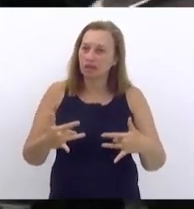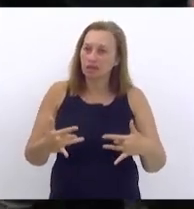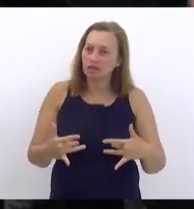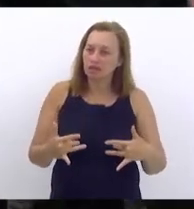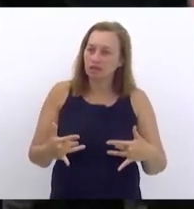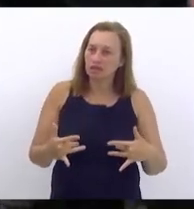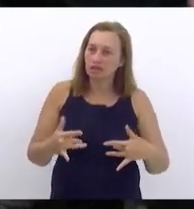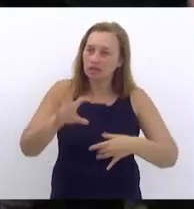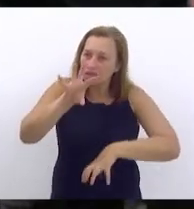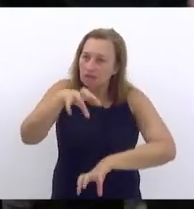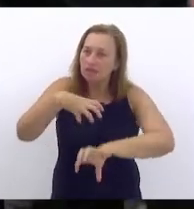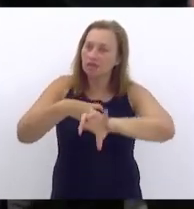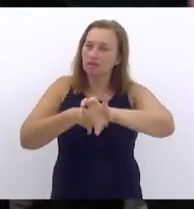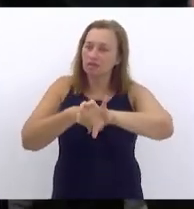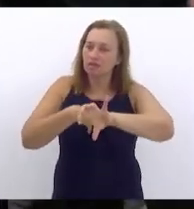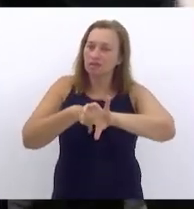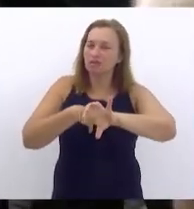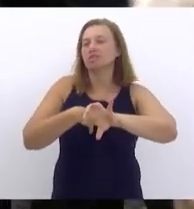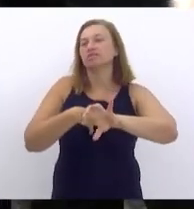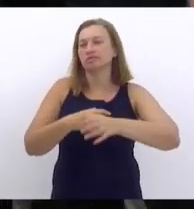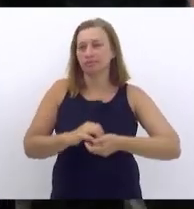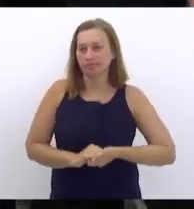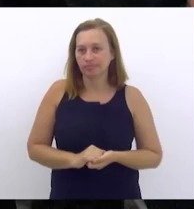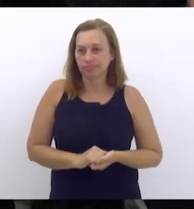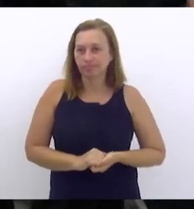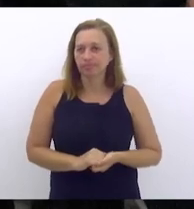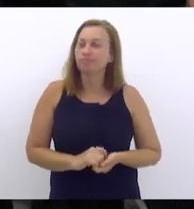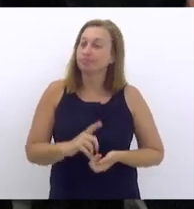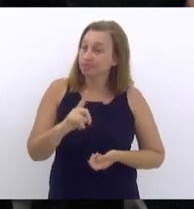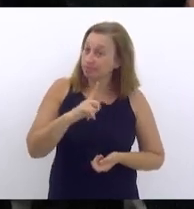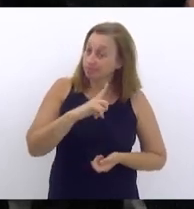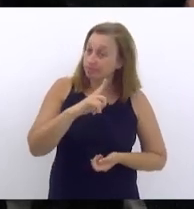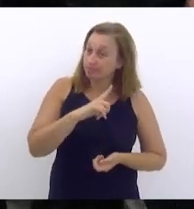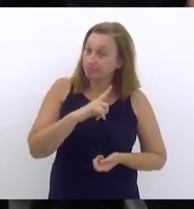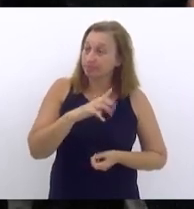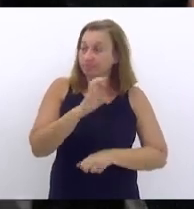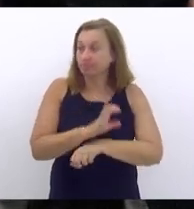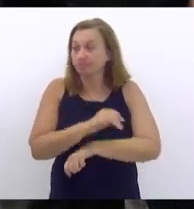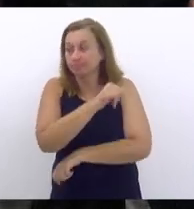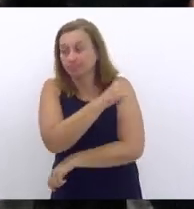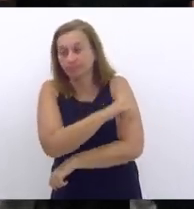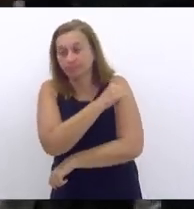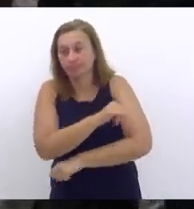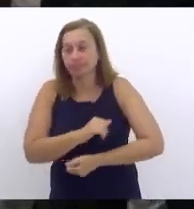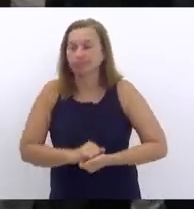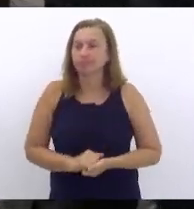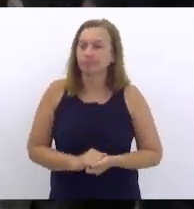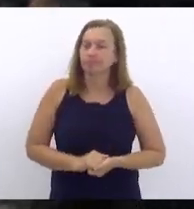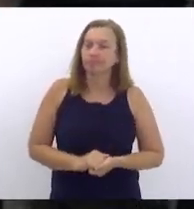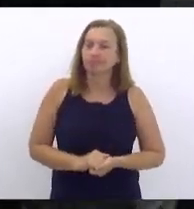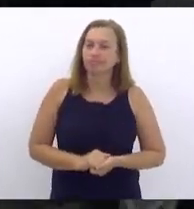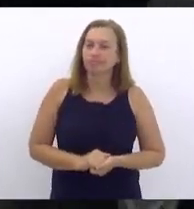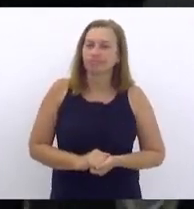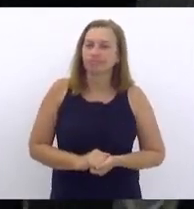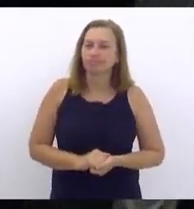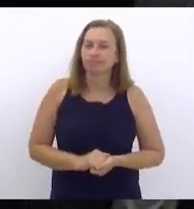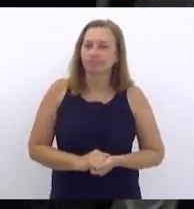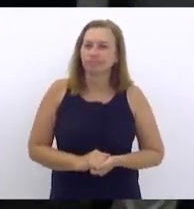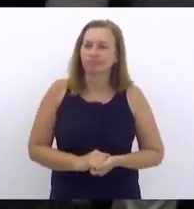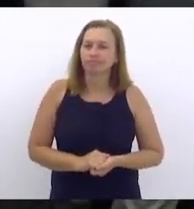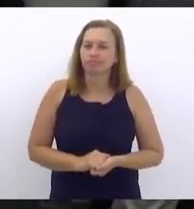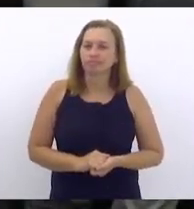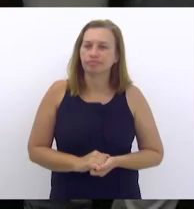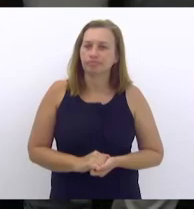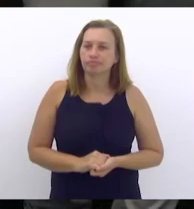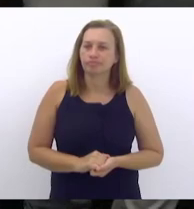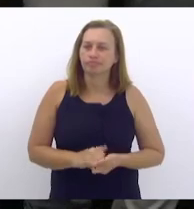intrínseca e da unidade que existe no estado do Rio de Janeiro, que essa lição, né,